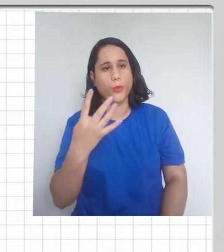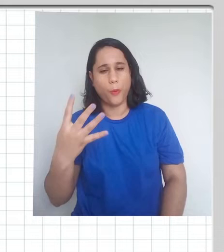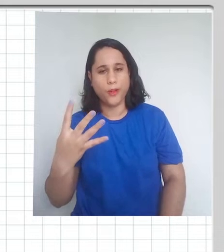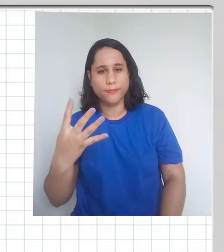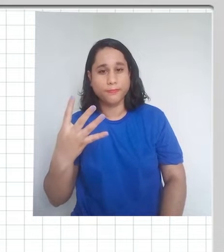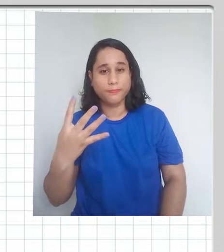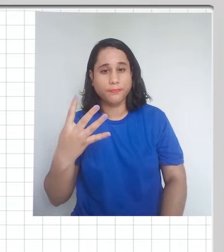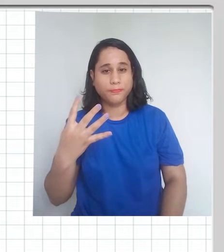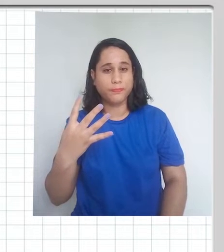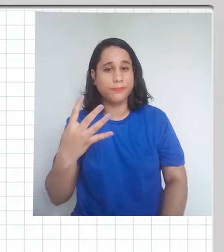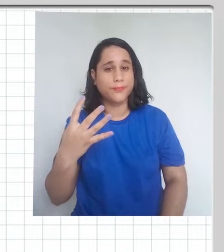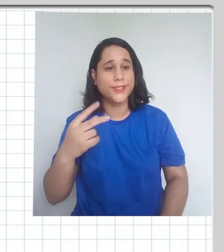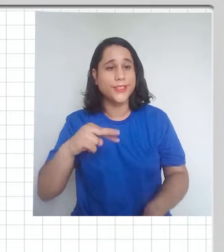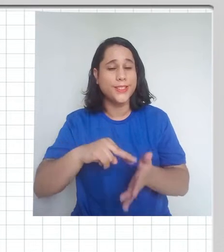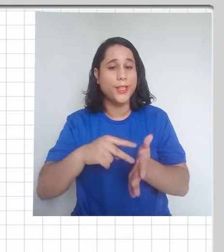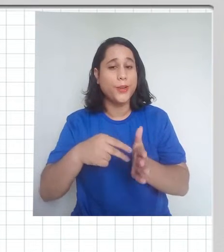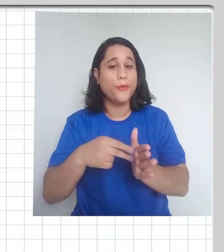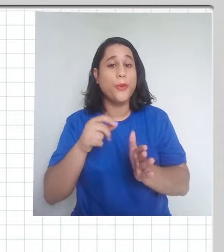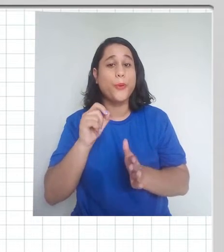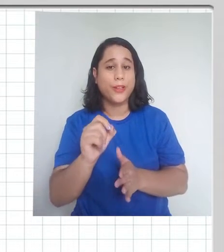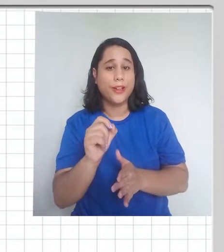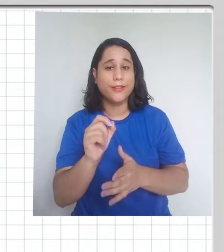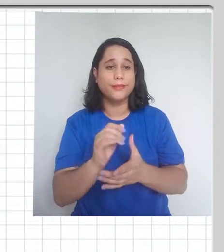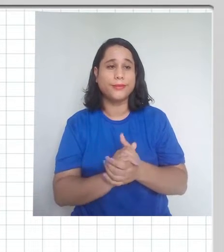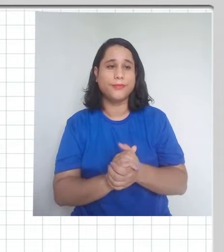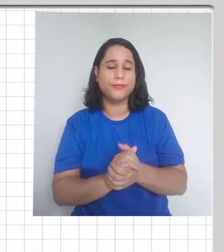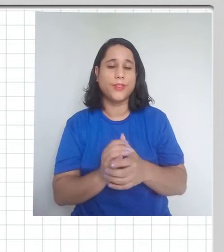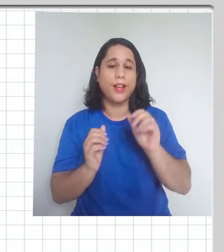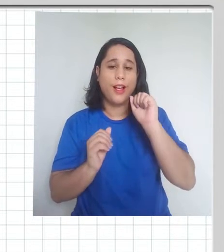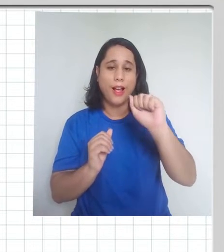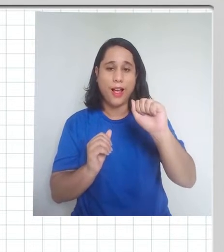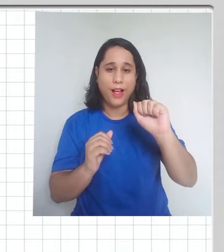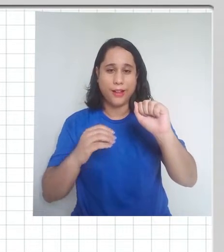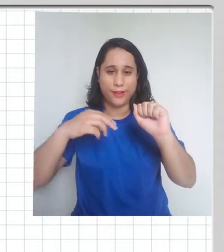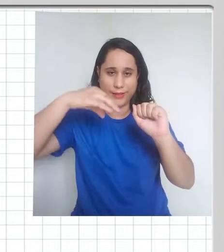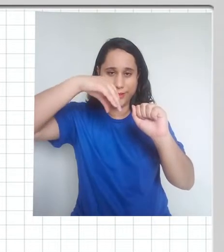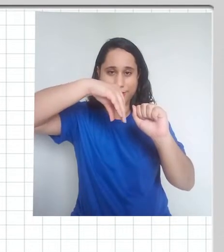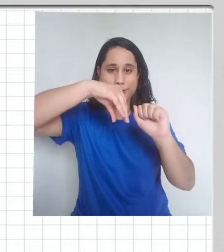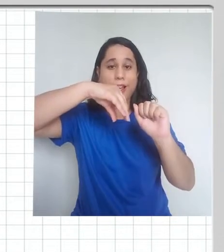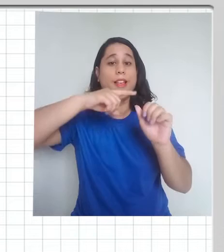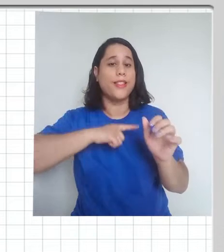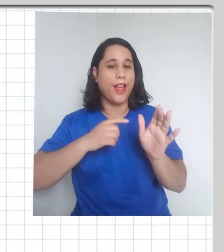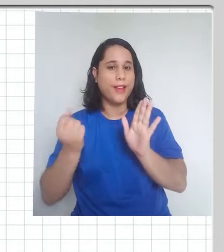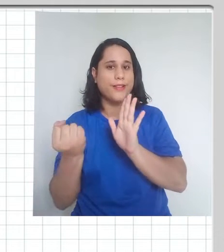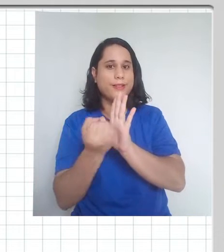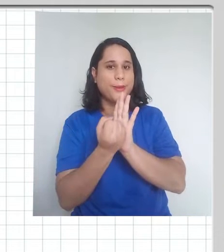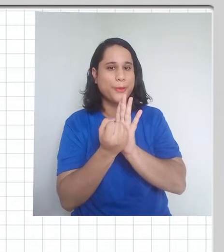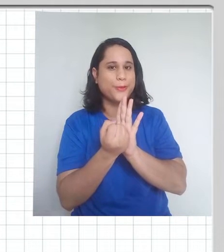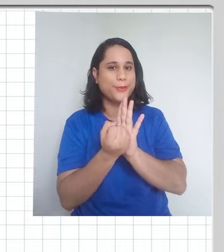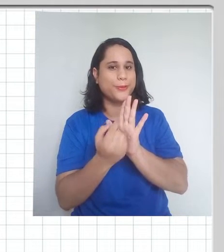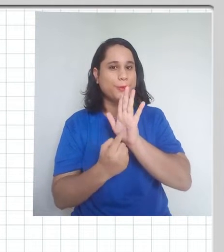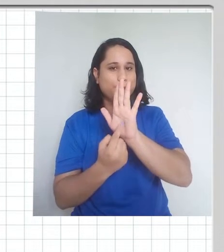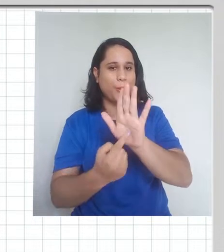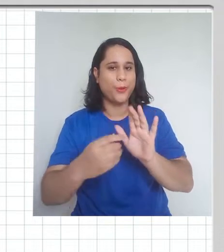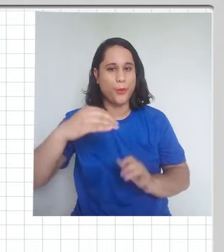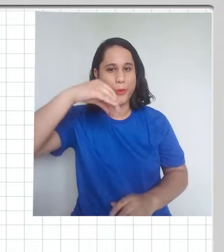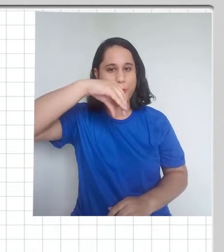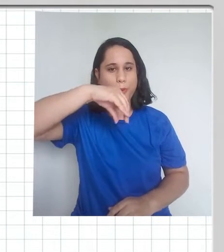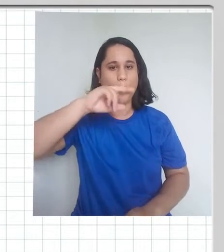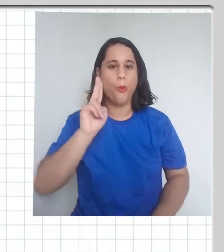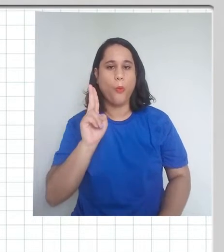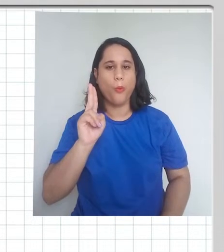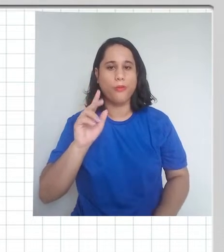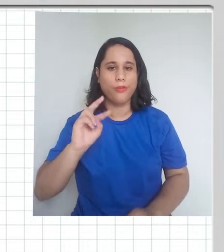repetiu. Então, a intersecção é representada por esse símbolo que vocês estão vendo aí na tela. É o U de cabeça